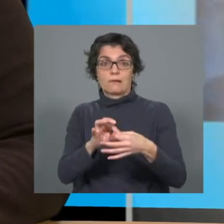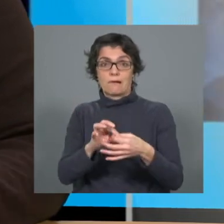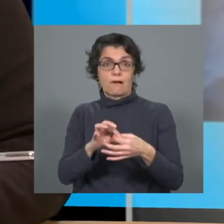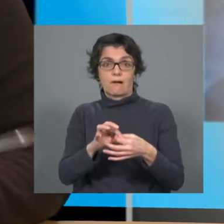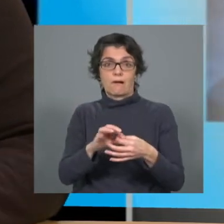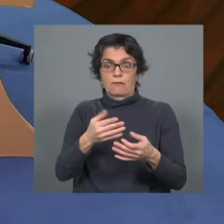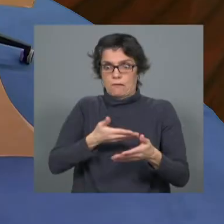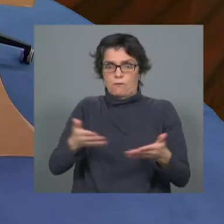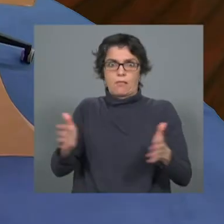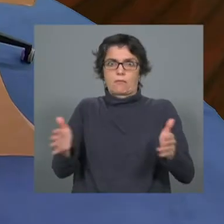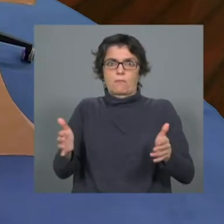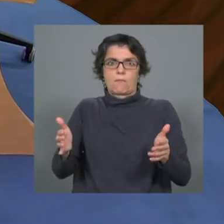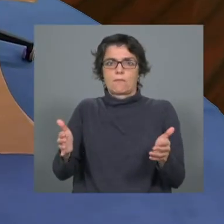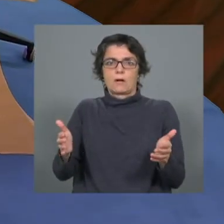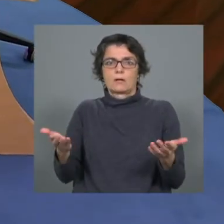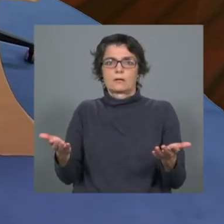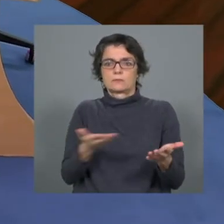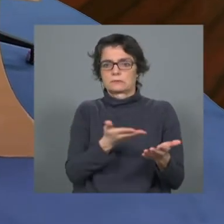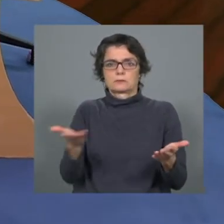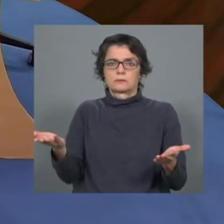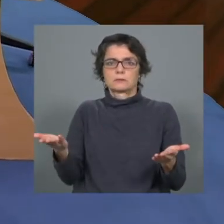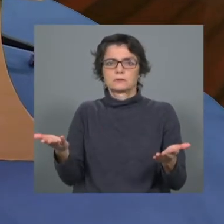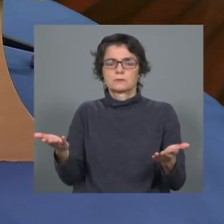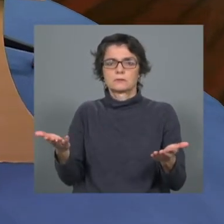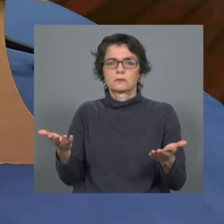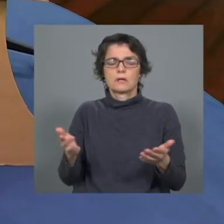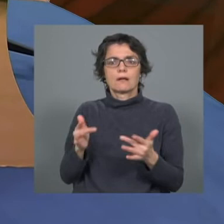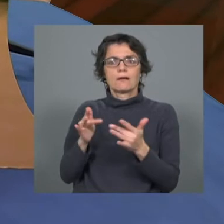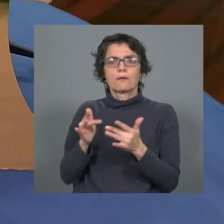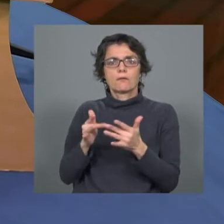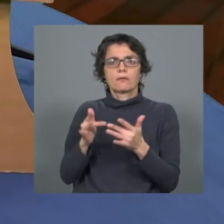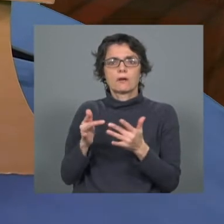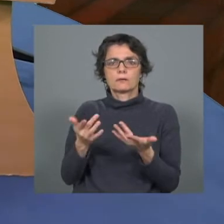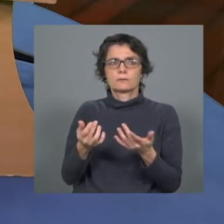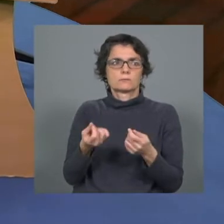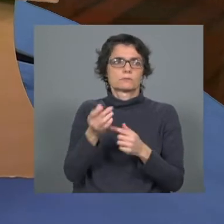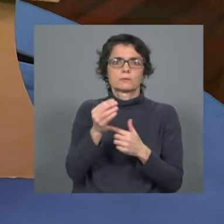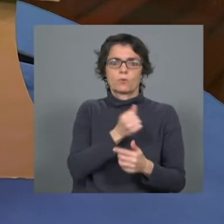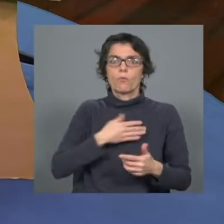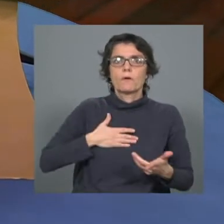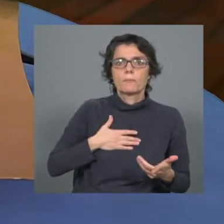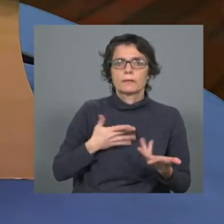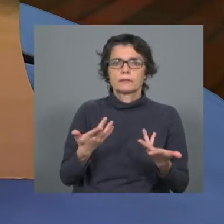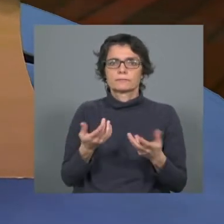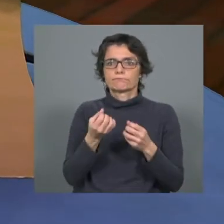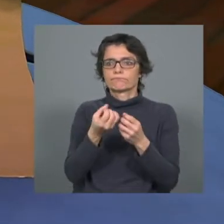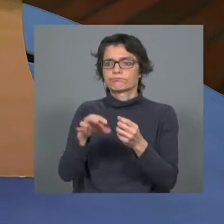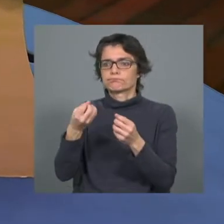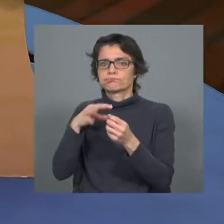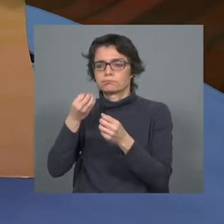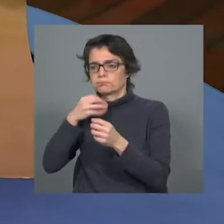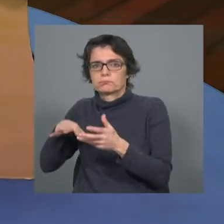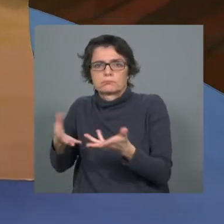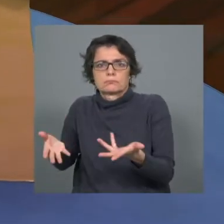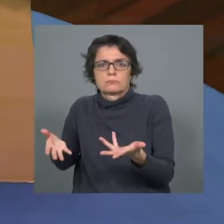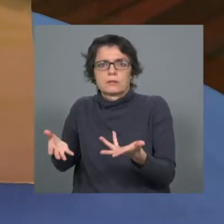na grande, esmagadora maioria dos casos, a tal ligação que se pretende com as empresas, tudo isso. É preciso ter